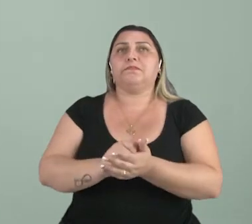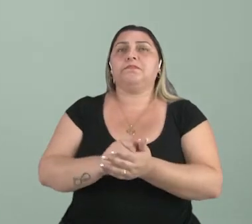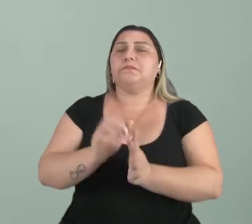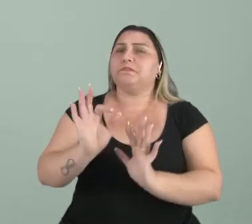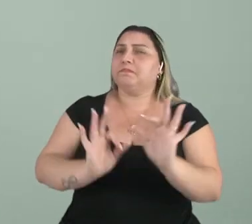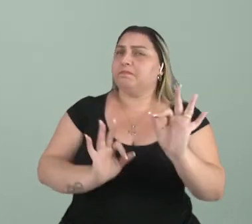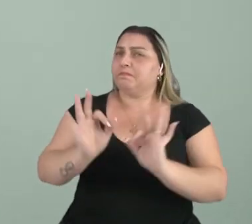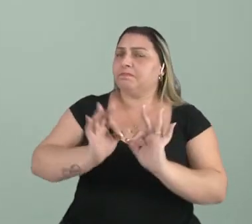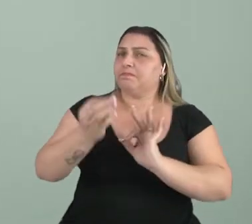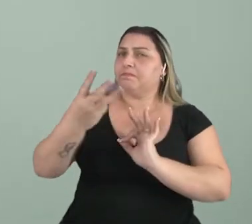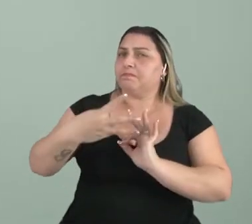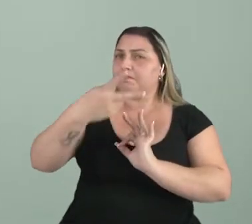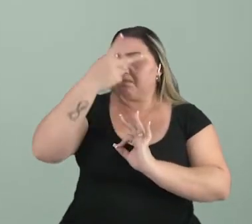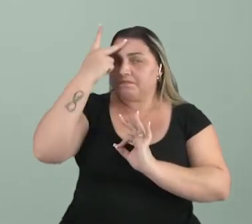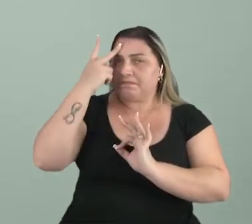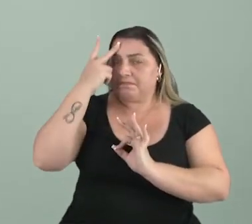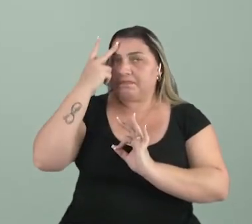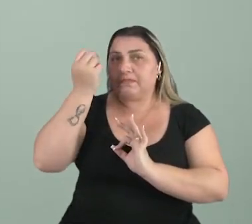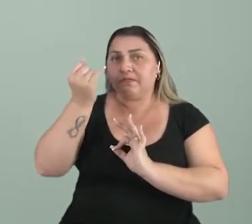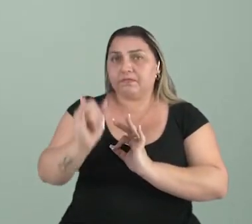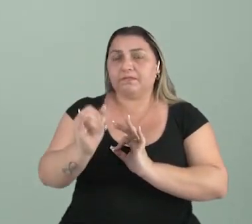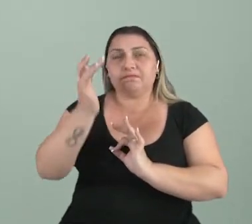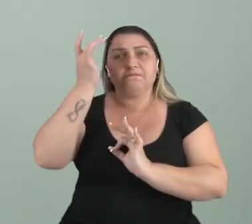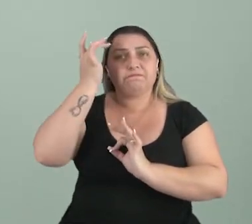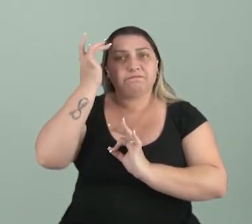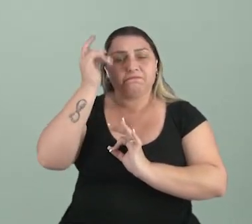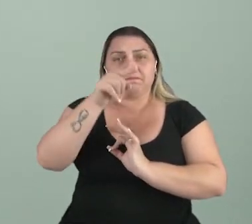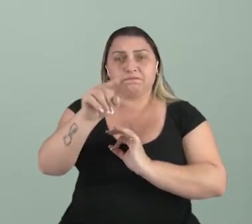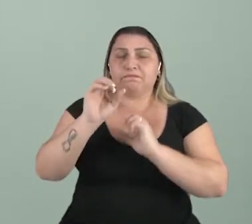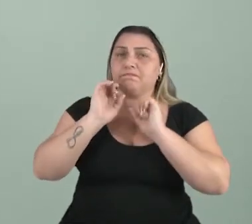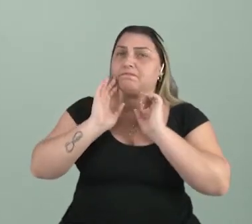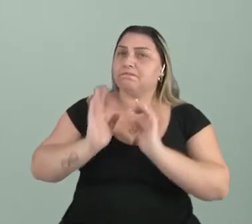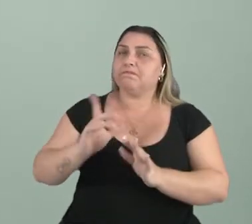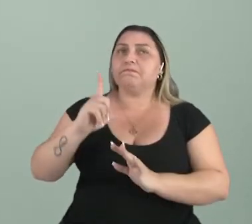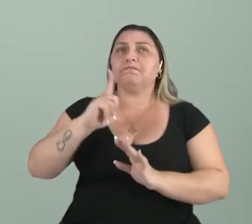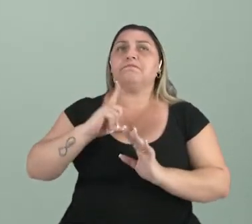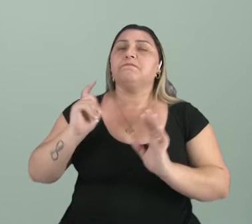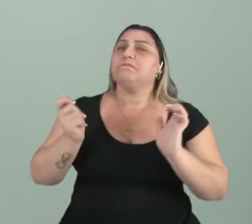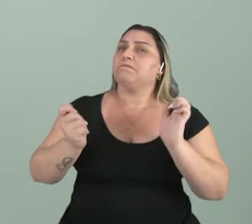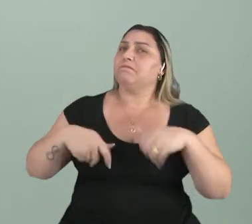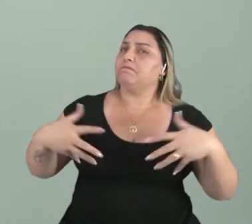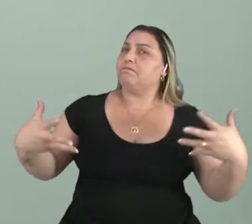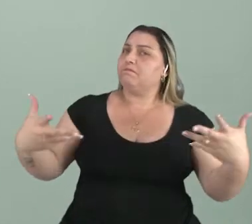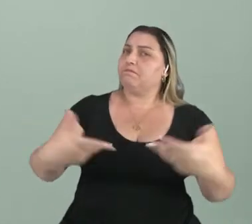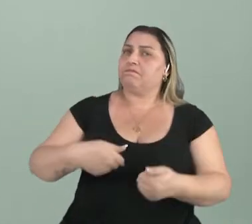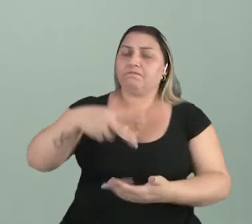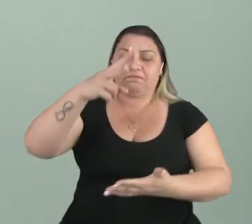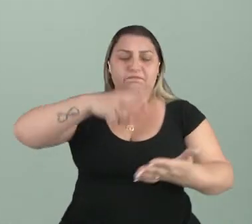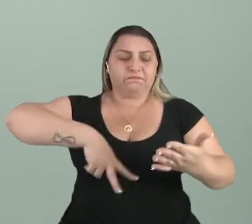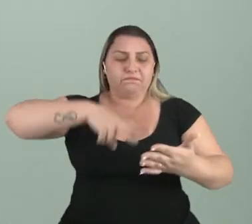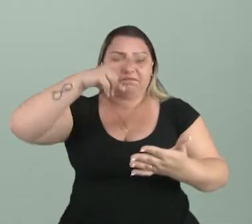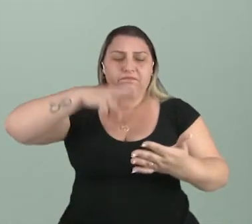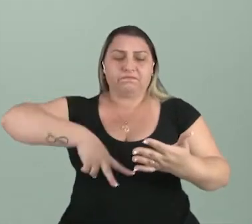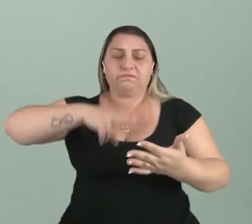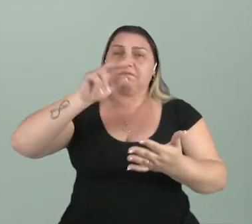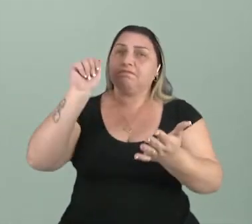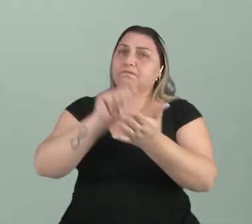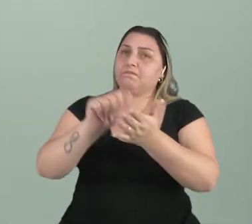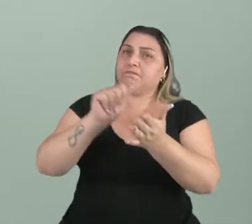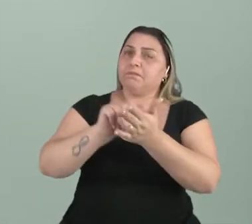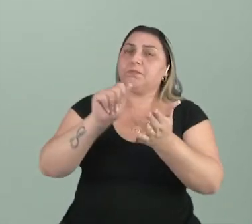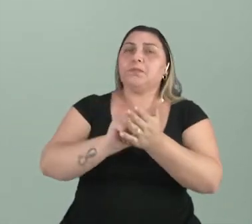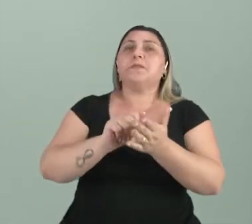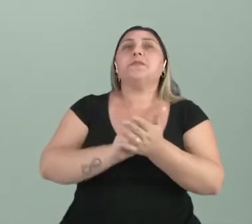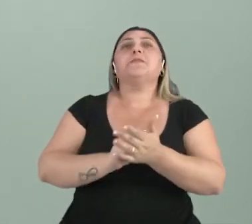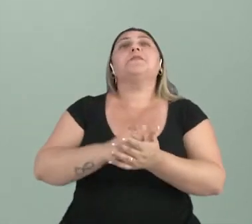vão produzindo em terceira pessoa. Se você achar que você já tem essa capacidade de leitora e de escrita